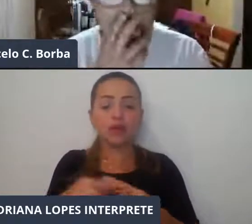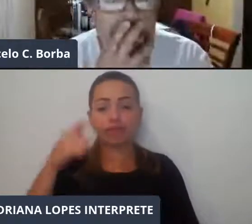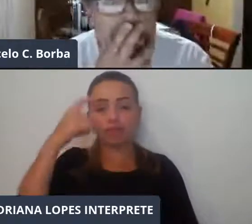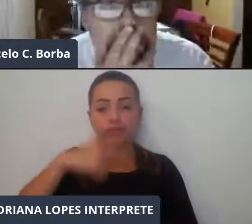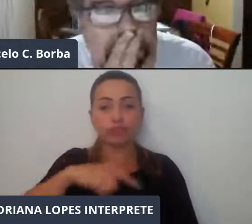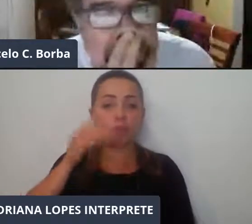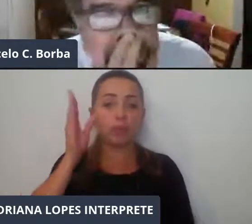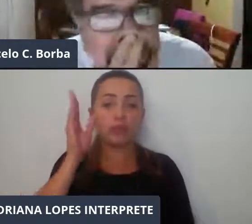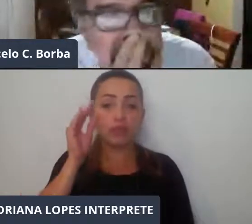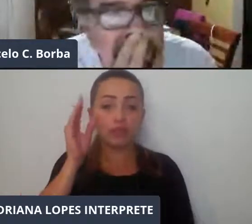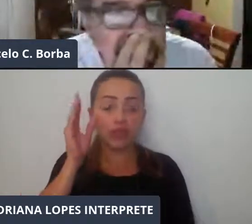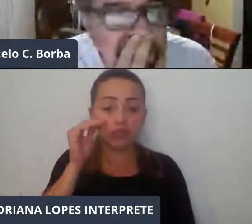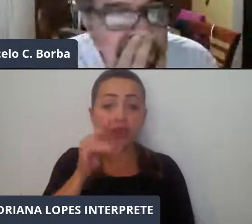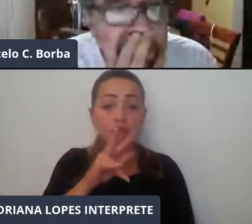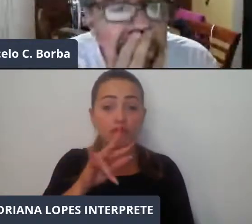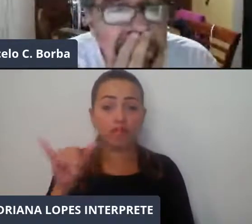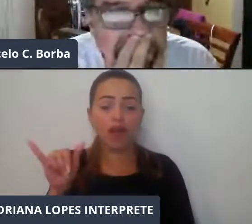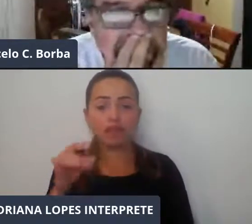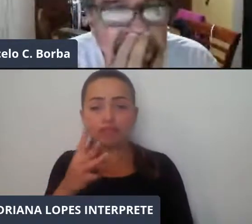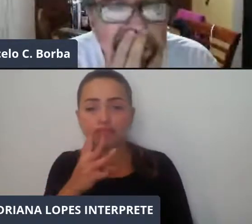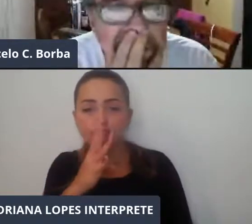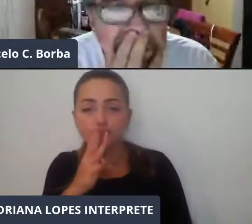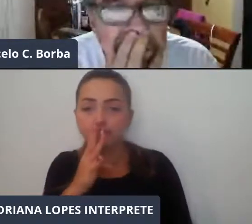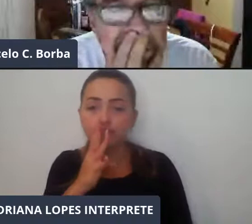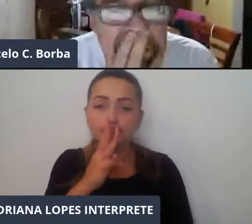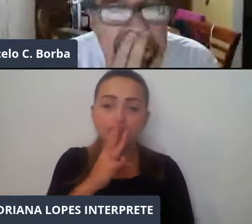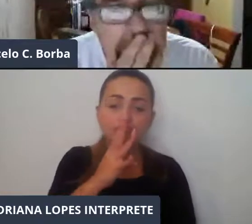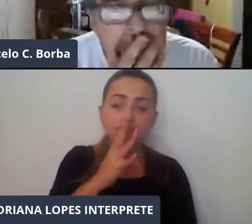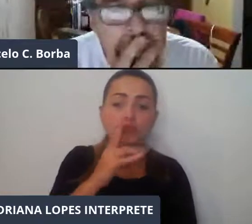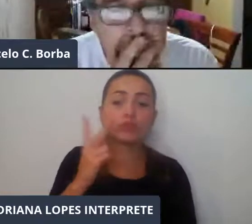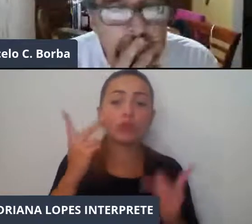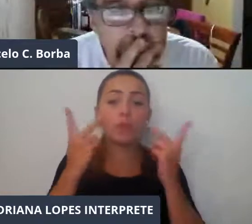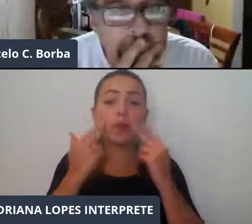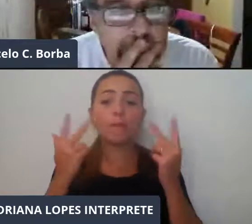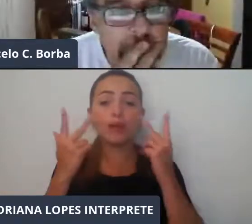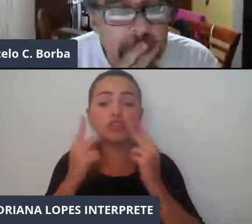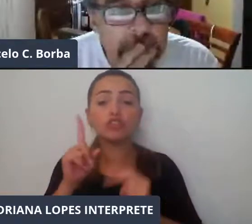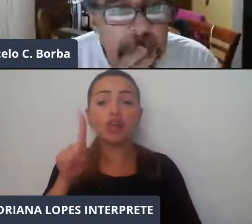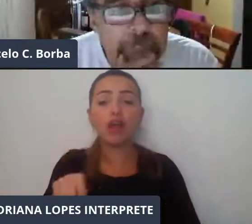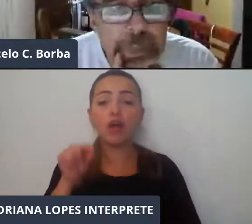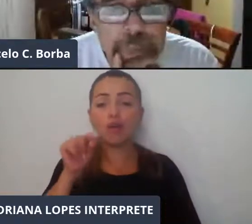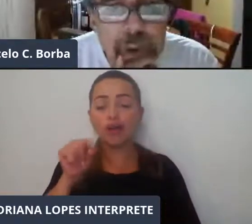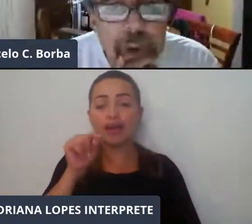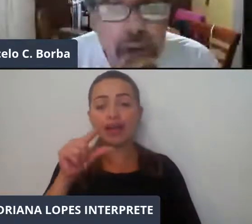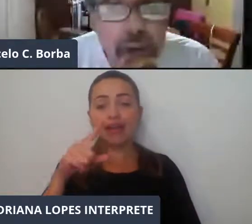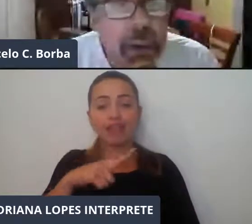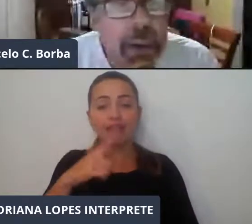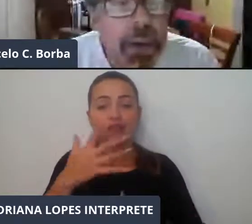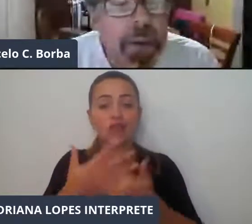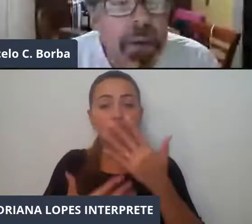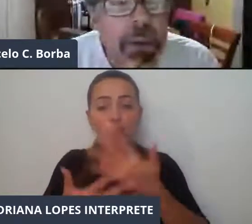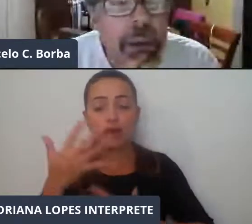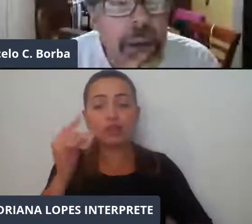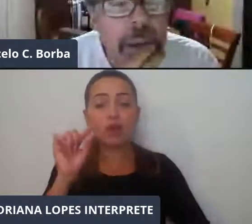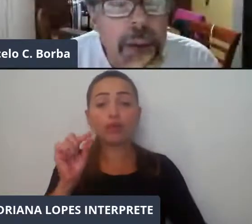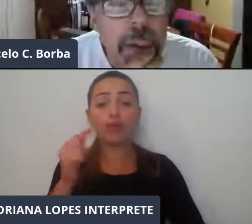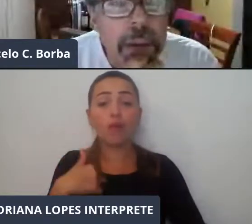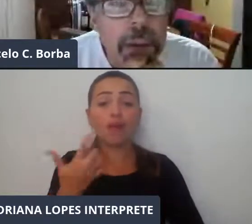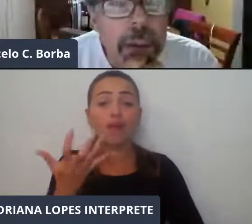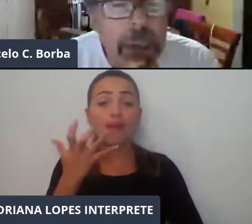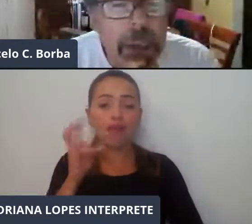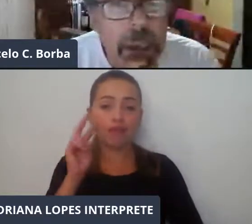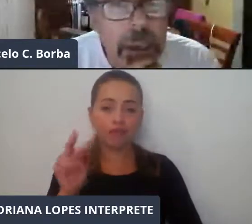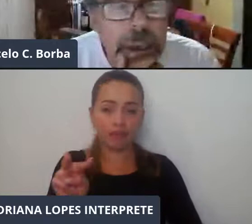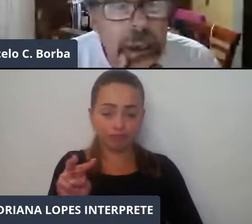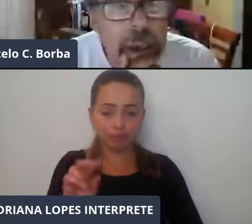ele vai fazer uma observação que normalmente é contaminada, aí, entre aspas, por aquilo que ele quer ver, né?